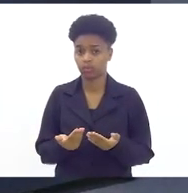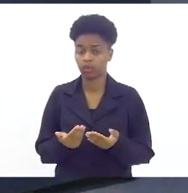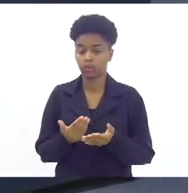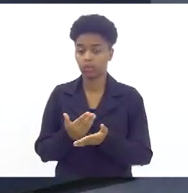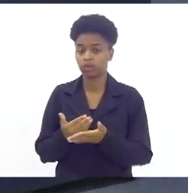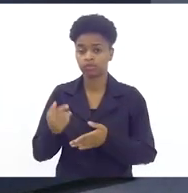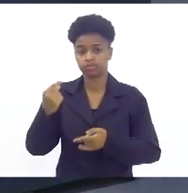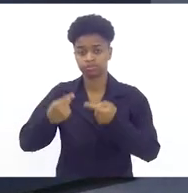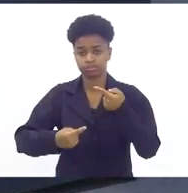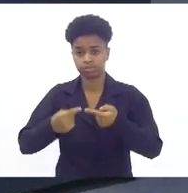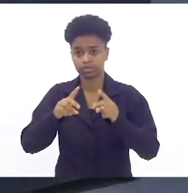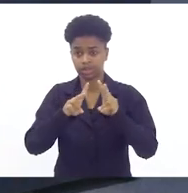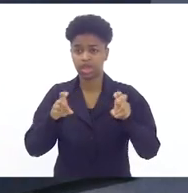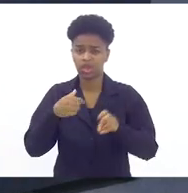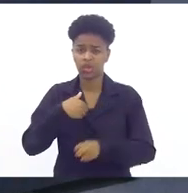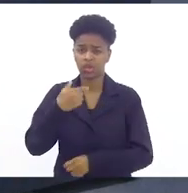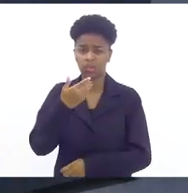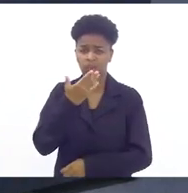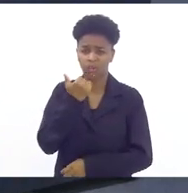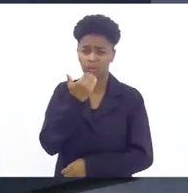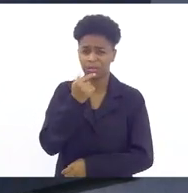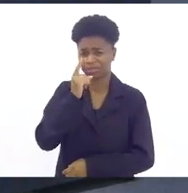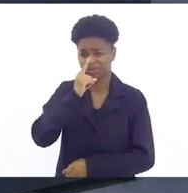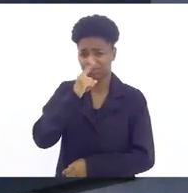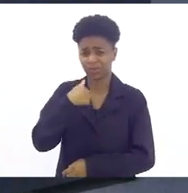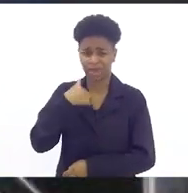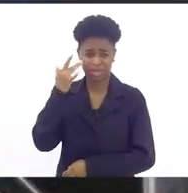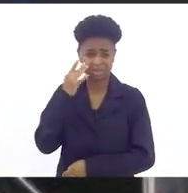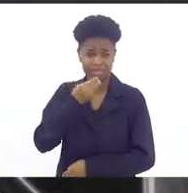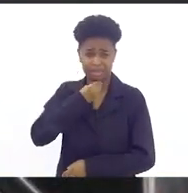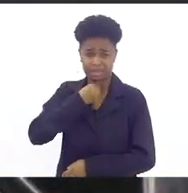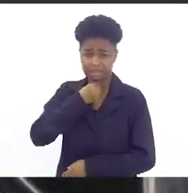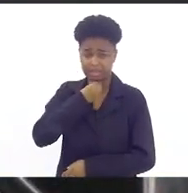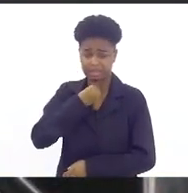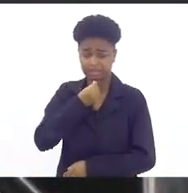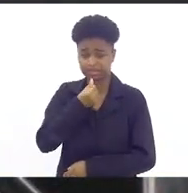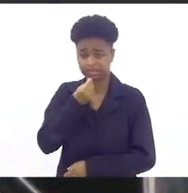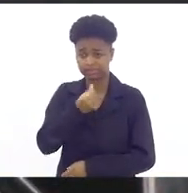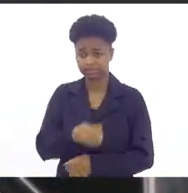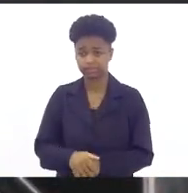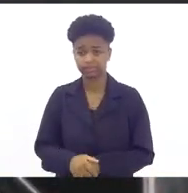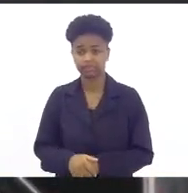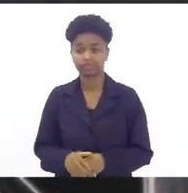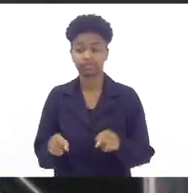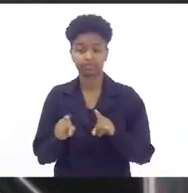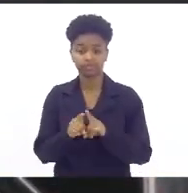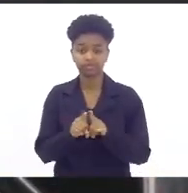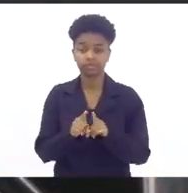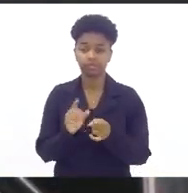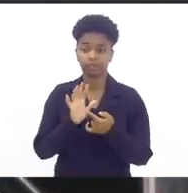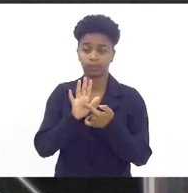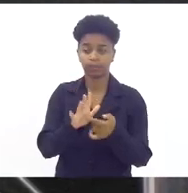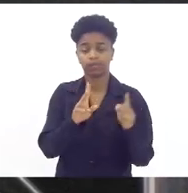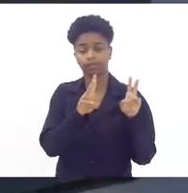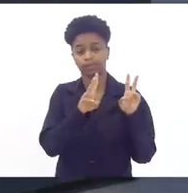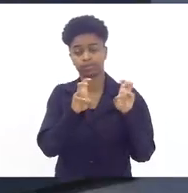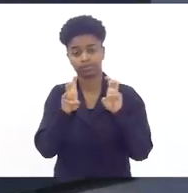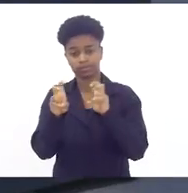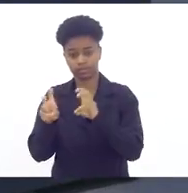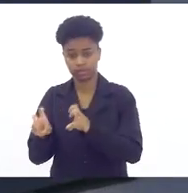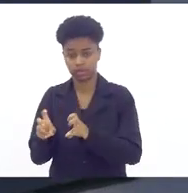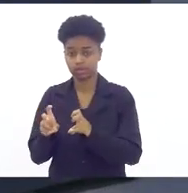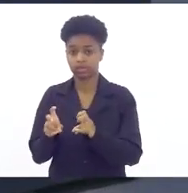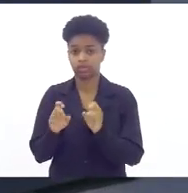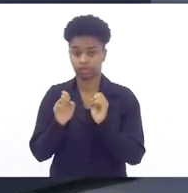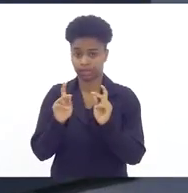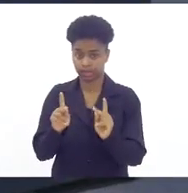essas questões eu não comi o biscoito não mas tem um negocinho aqui ela vem tratando essas questões tá